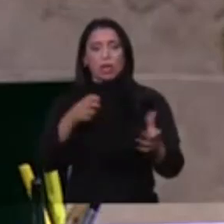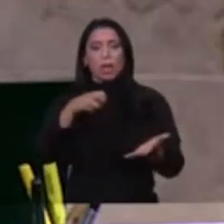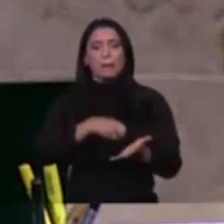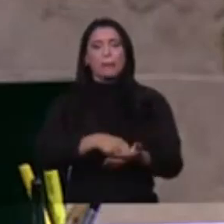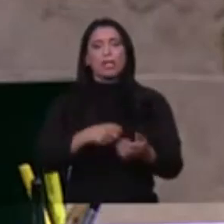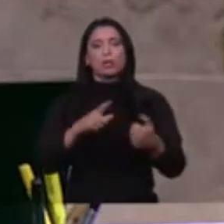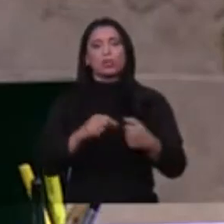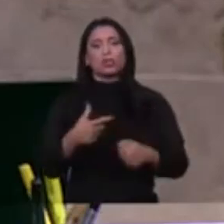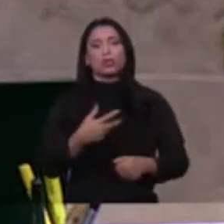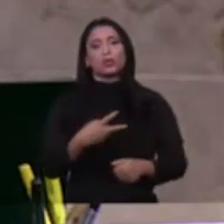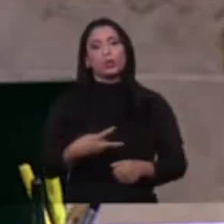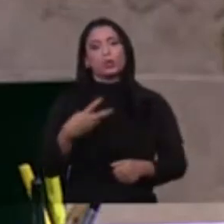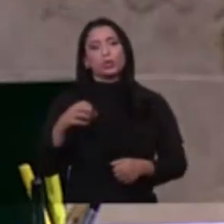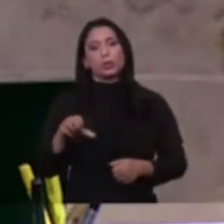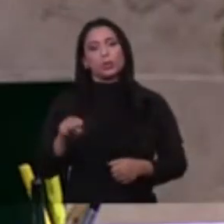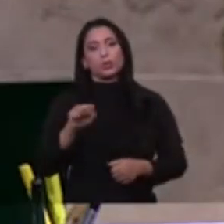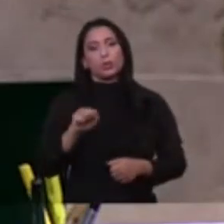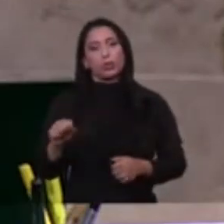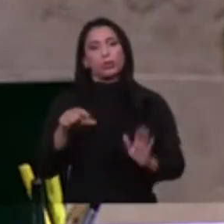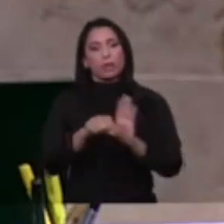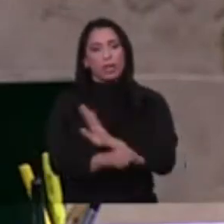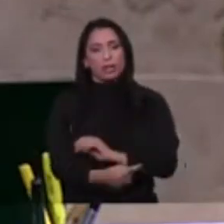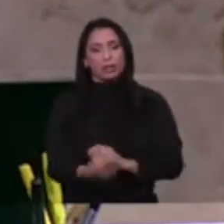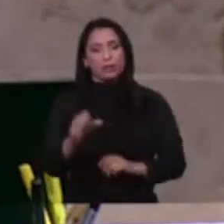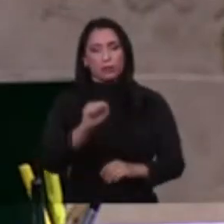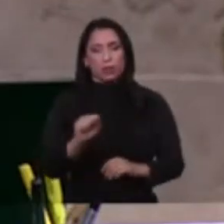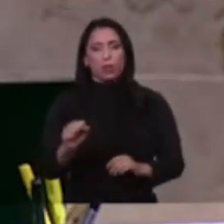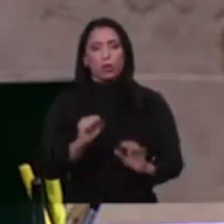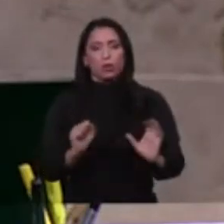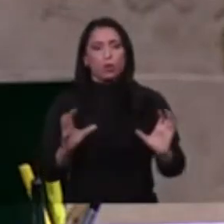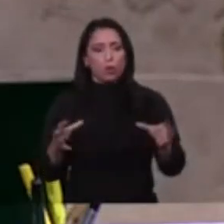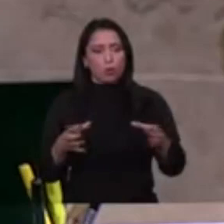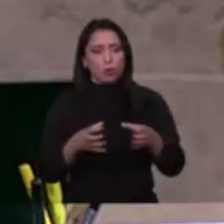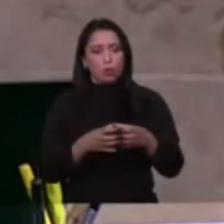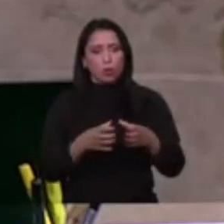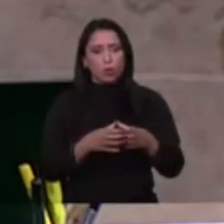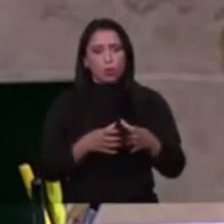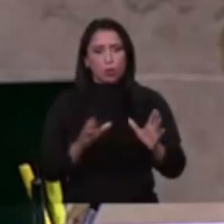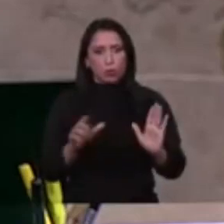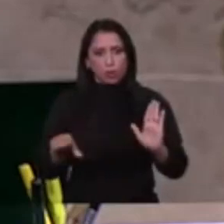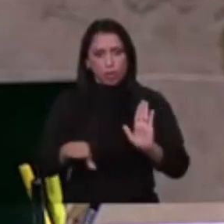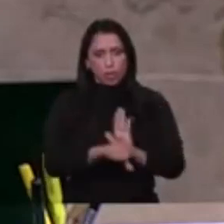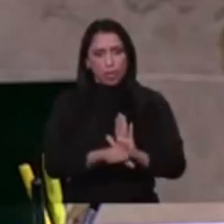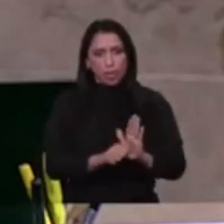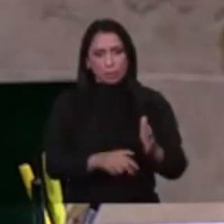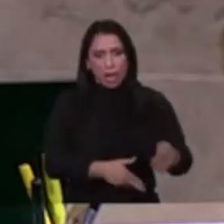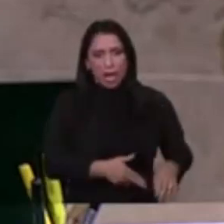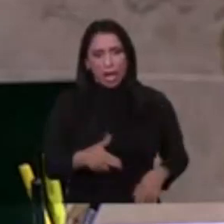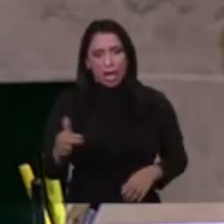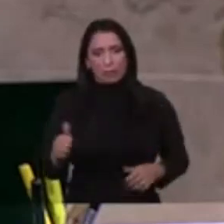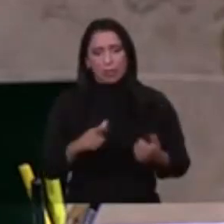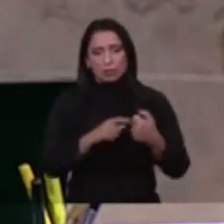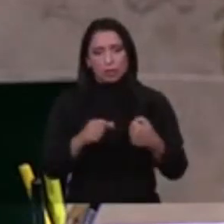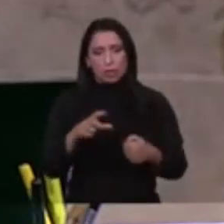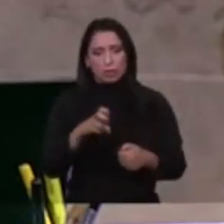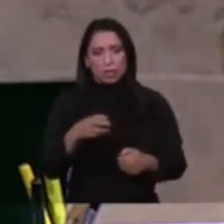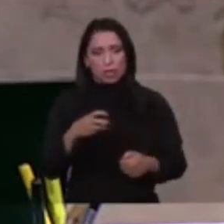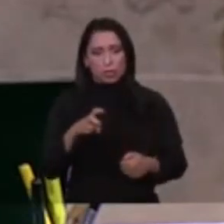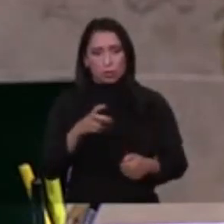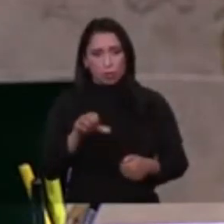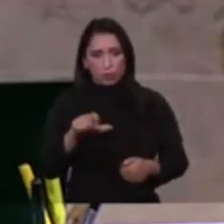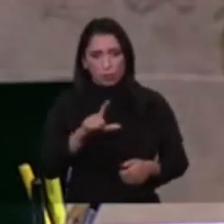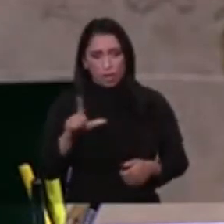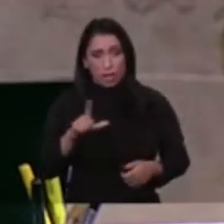artigo 288, parágrafo único, associação criminosa armada, artigo 359L, abolição violenta do